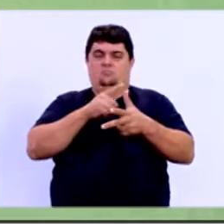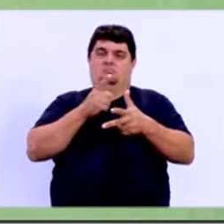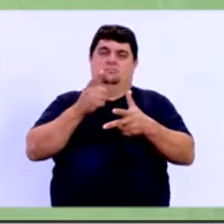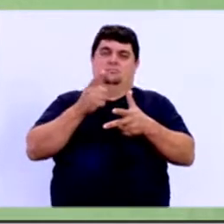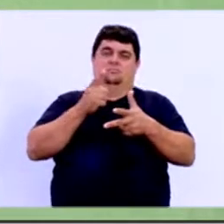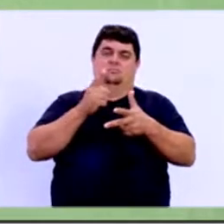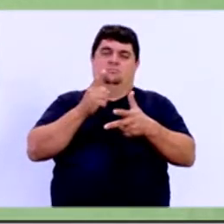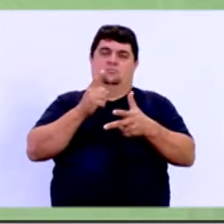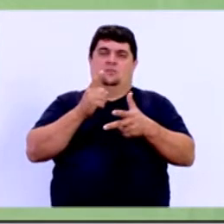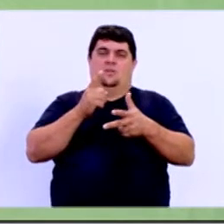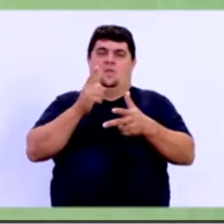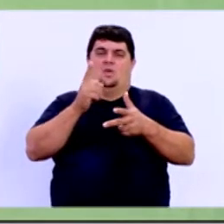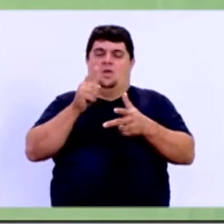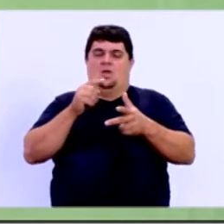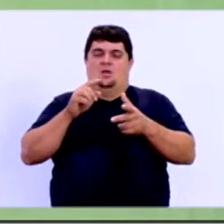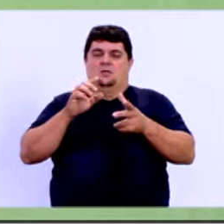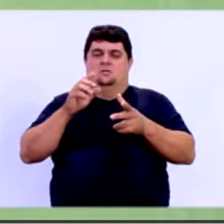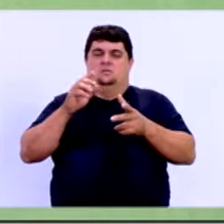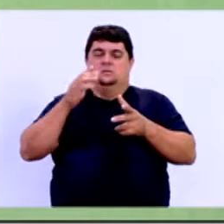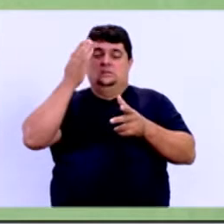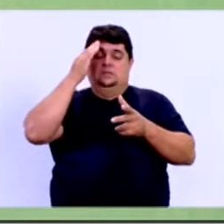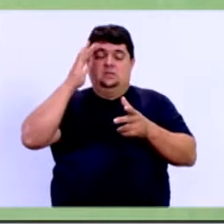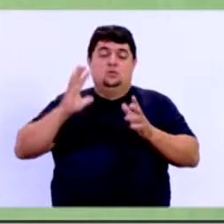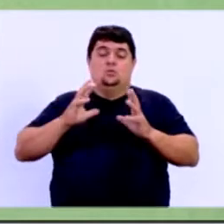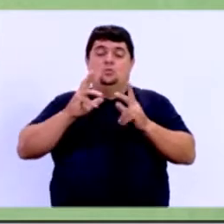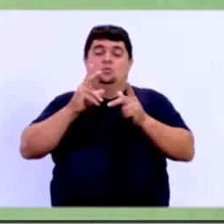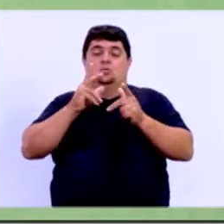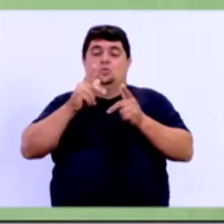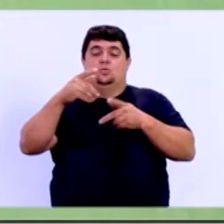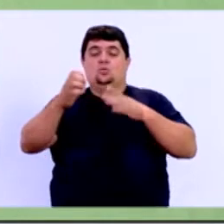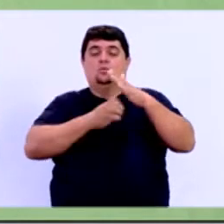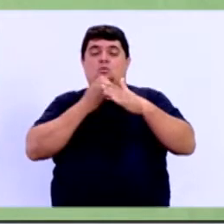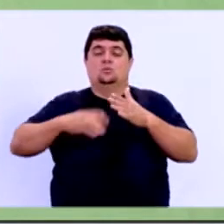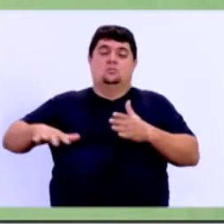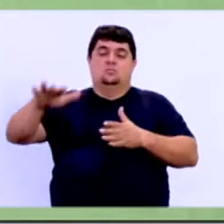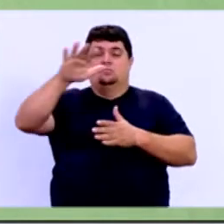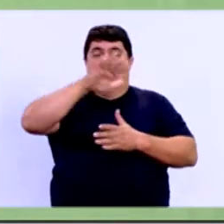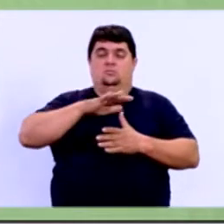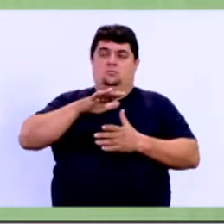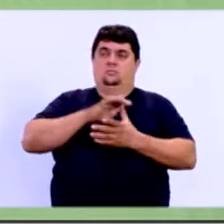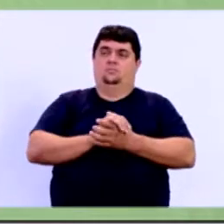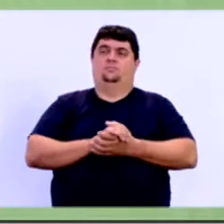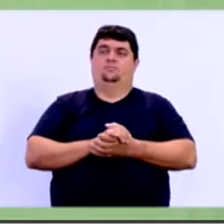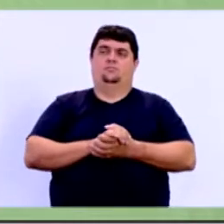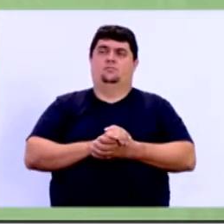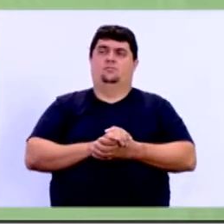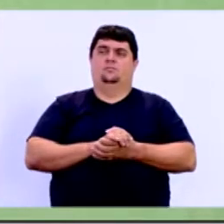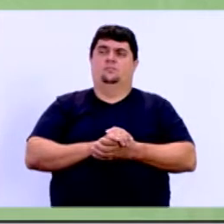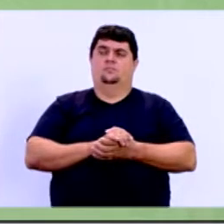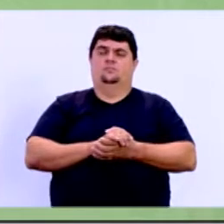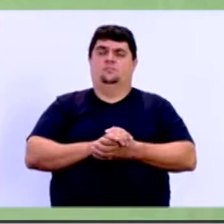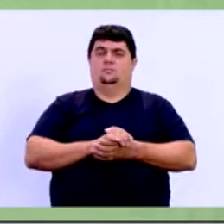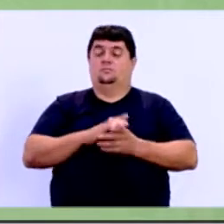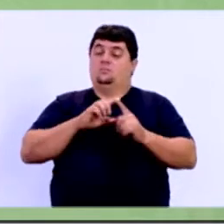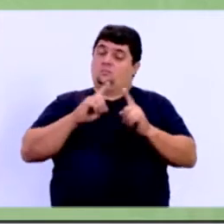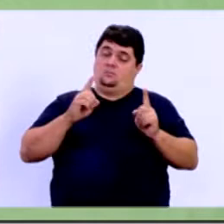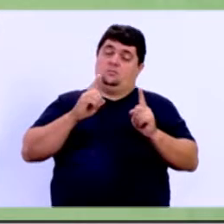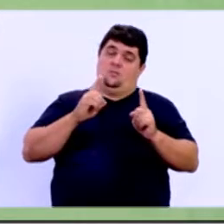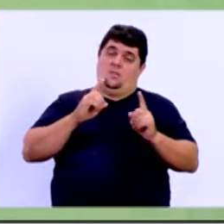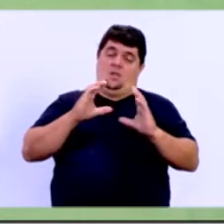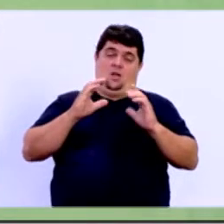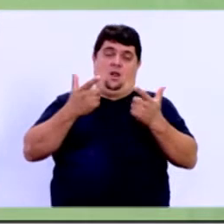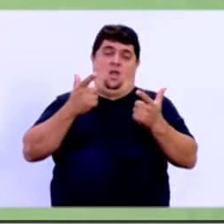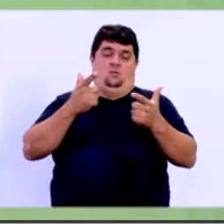visa abarcar a organização de forma global. Agora, claro, né, cada nível